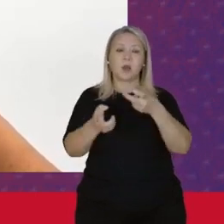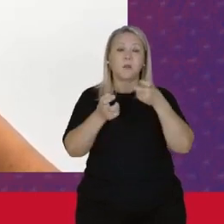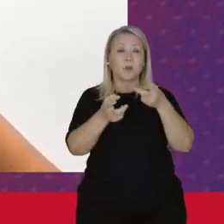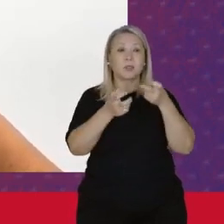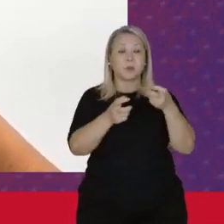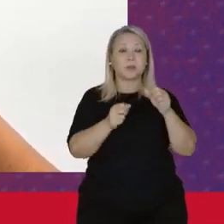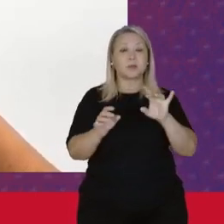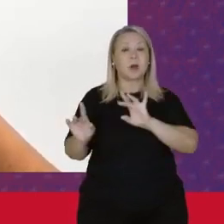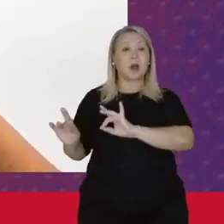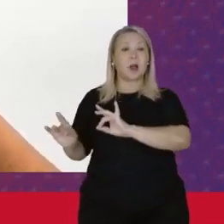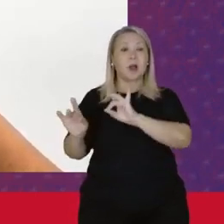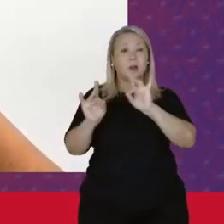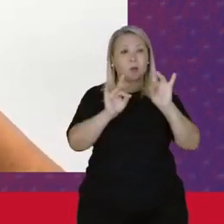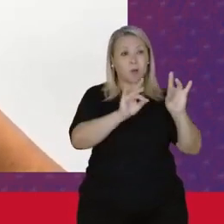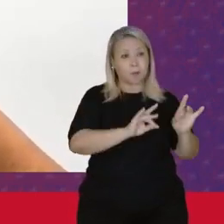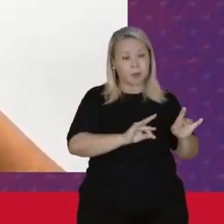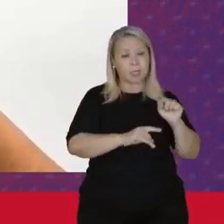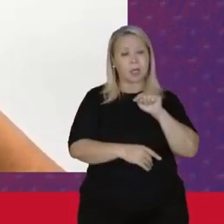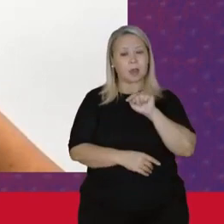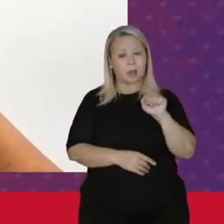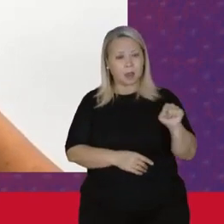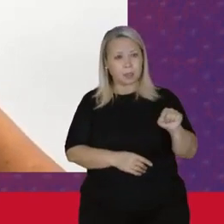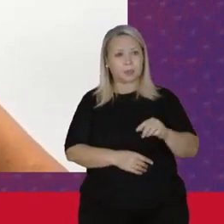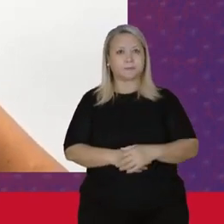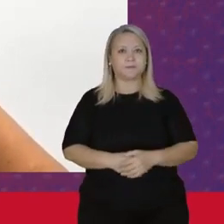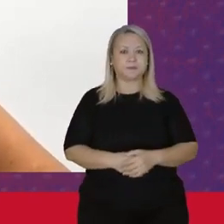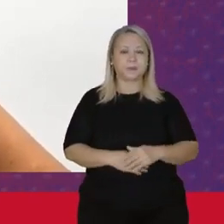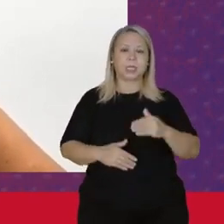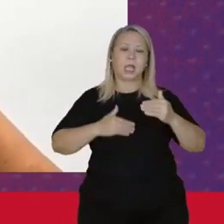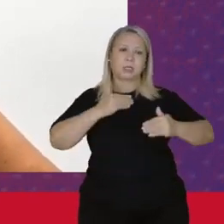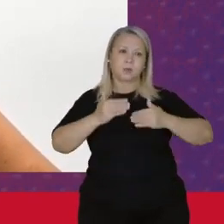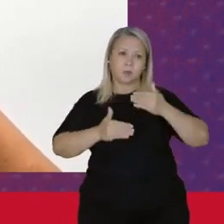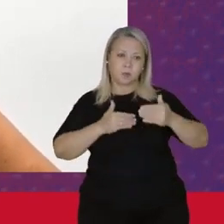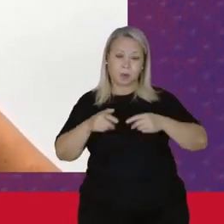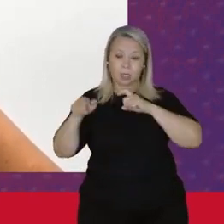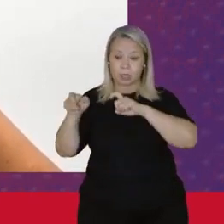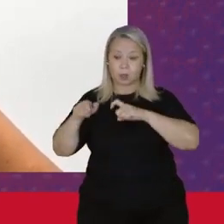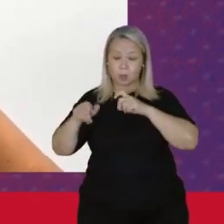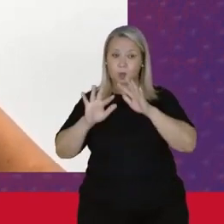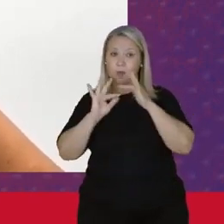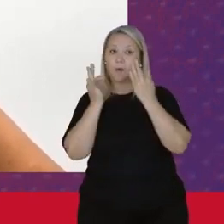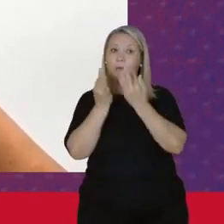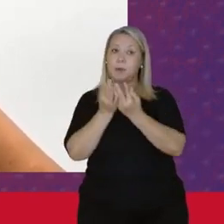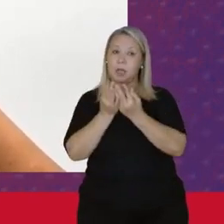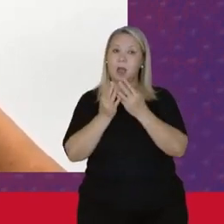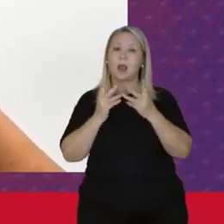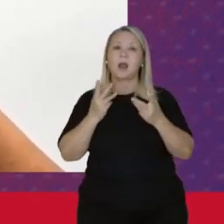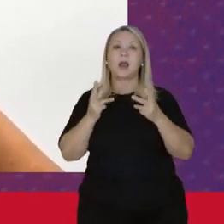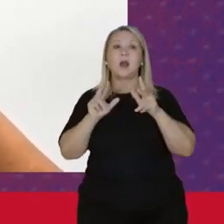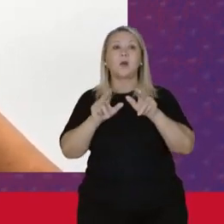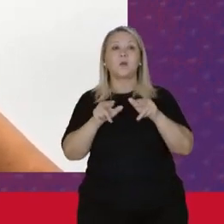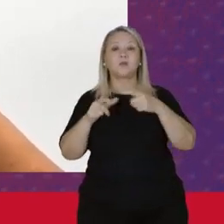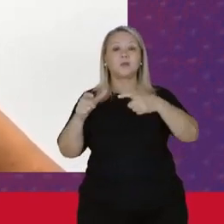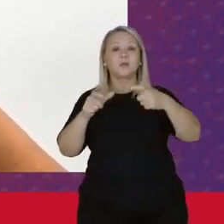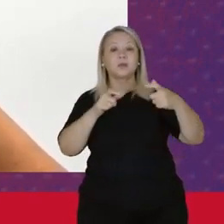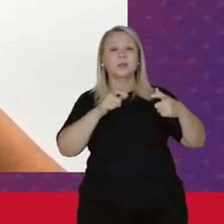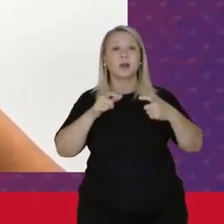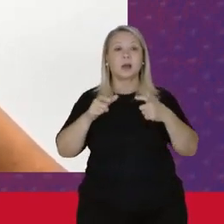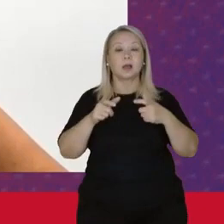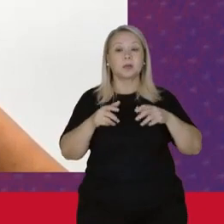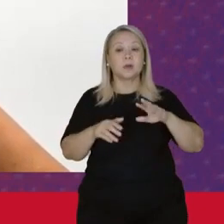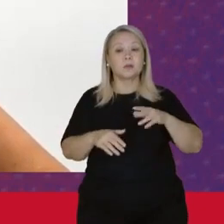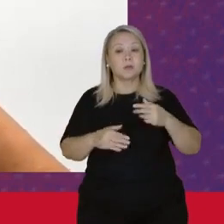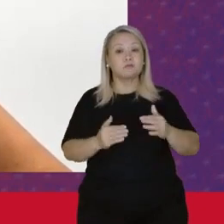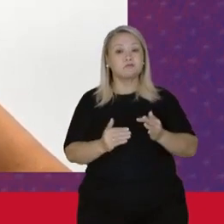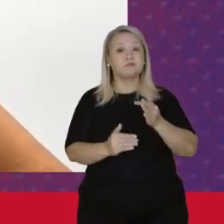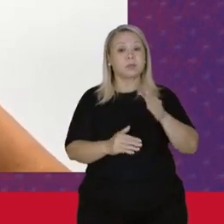ao acompanharmos, né, esse desenvolvimento da agricultura familiar, né, como os passos que nós temos dado